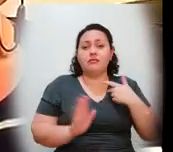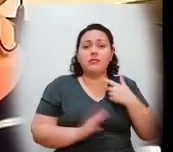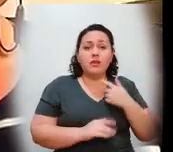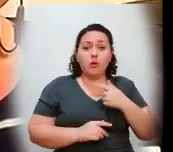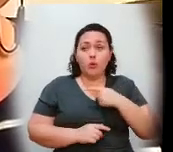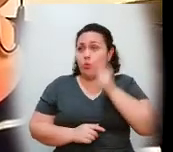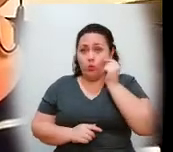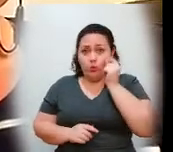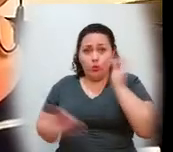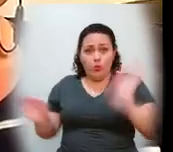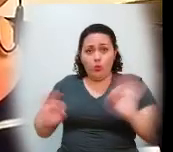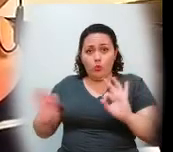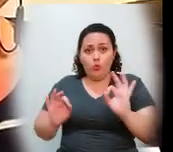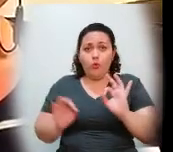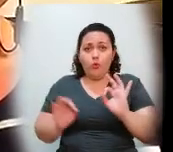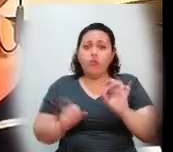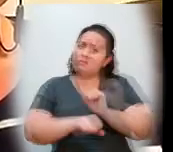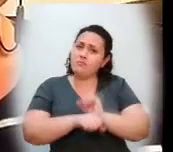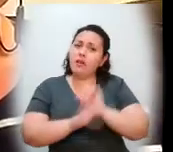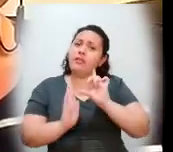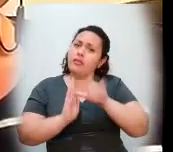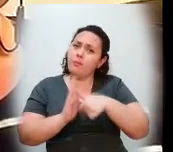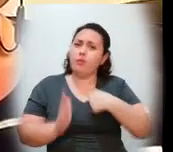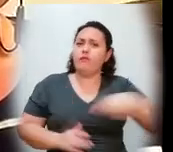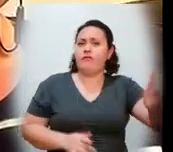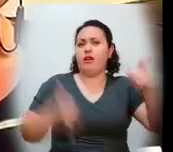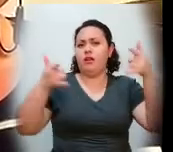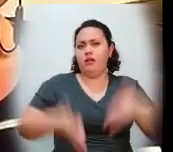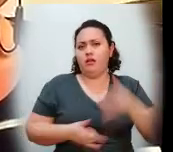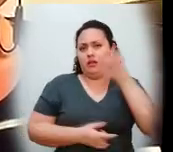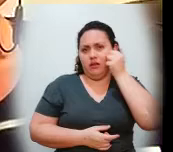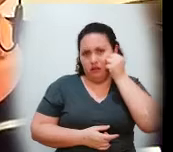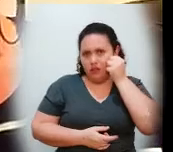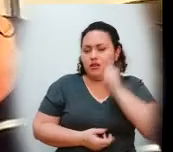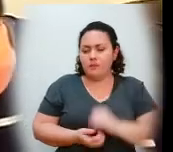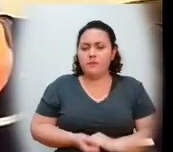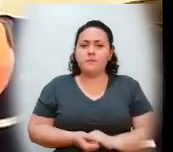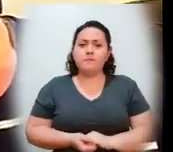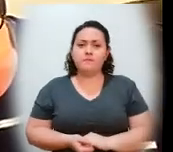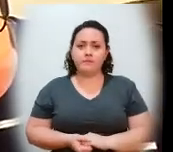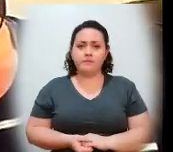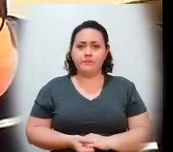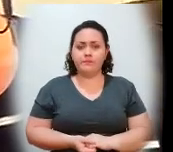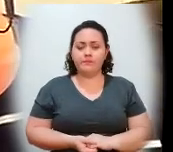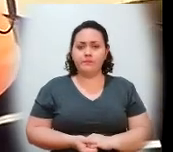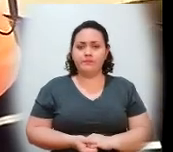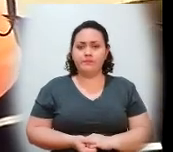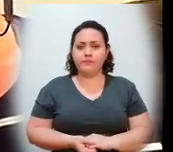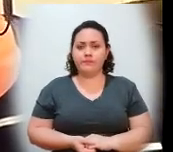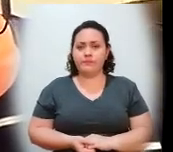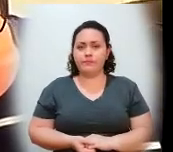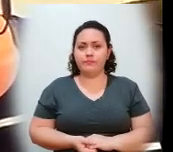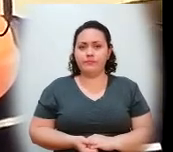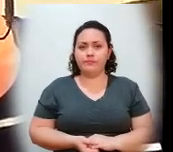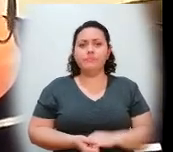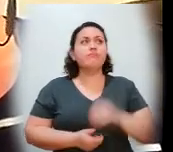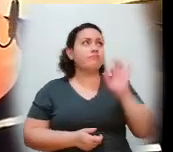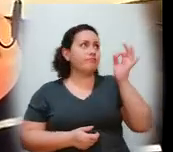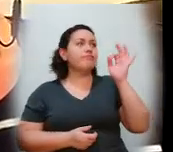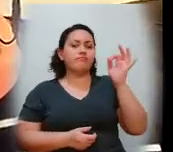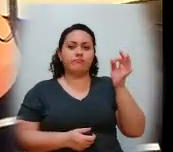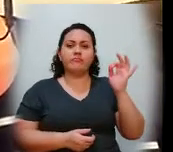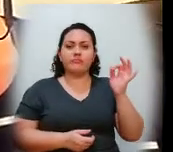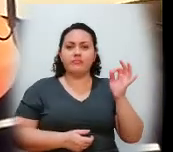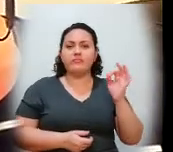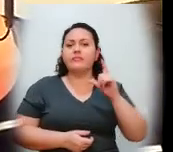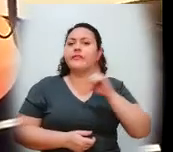nesse momento que é a hora de adormecer e ficar bem, assim, Exato. né? E aí, nesse Então, momento, a gente